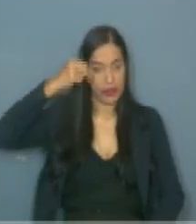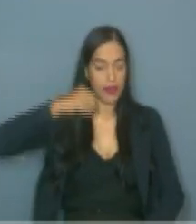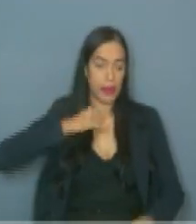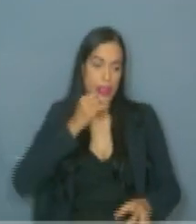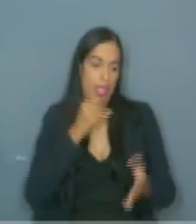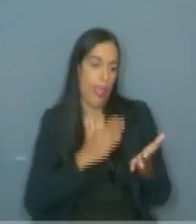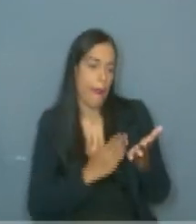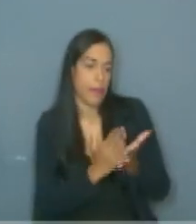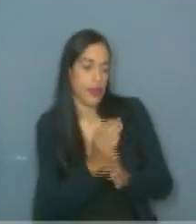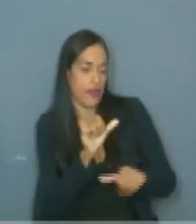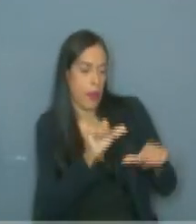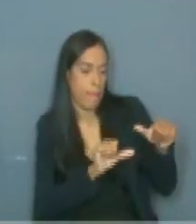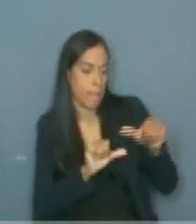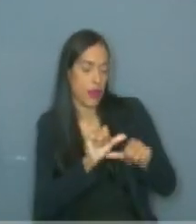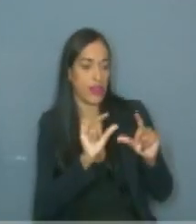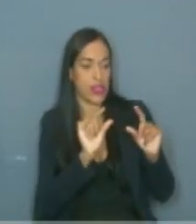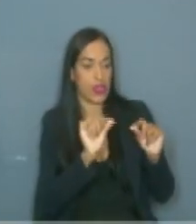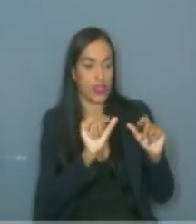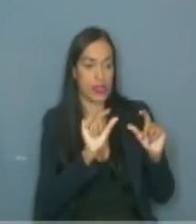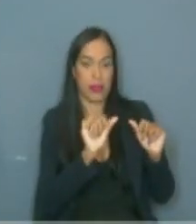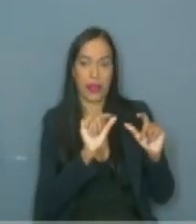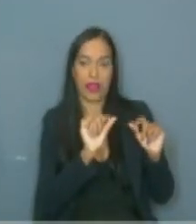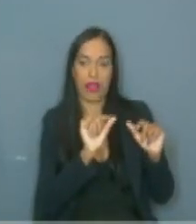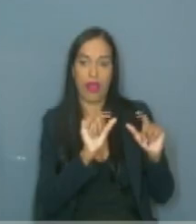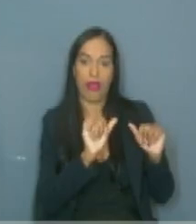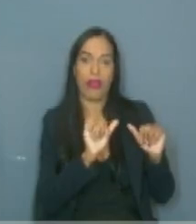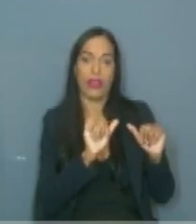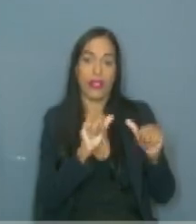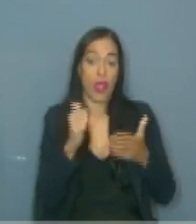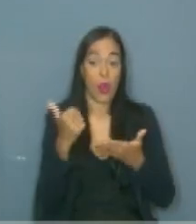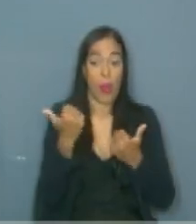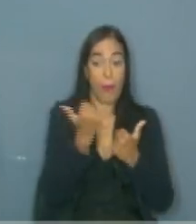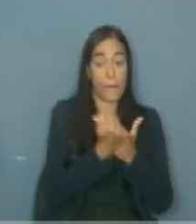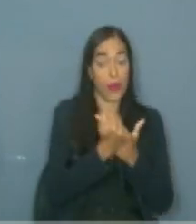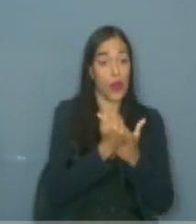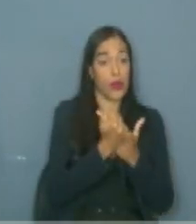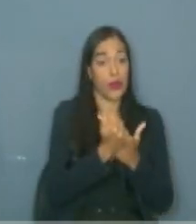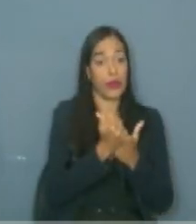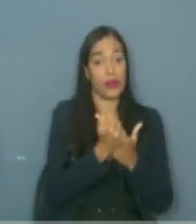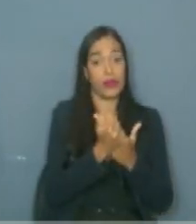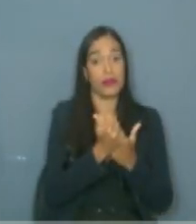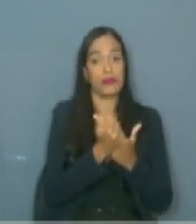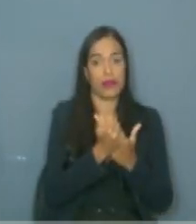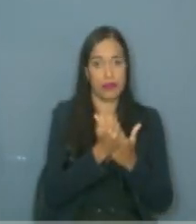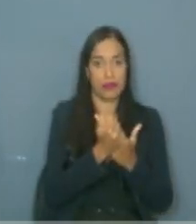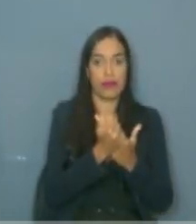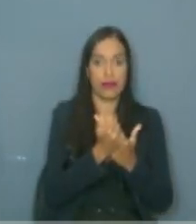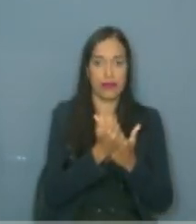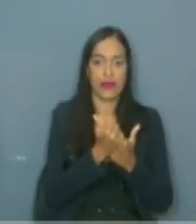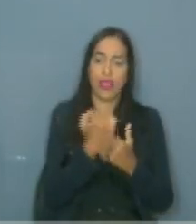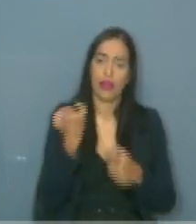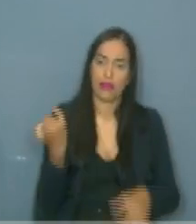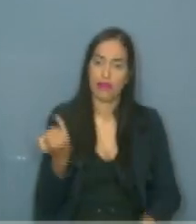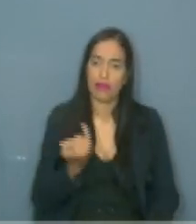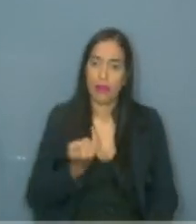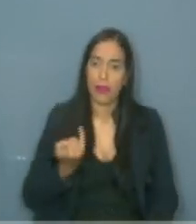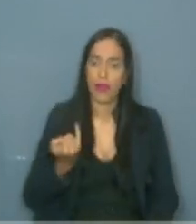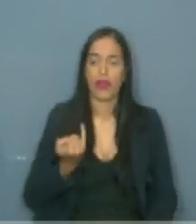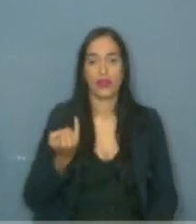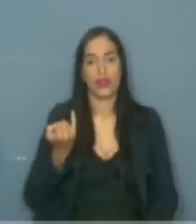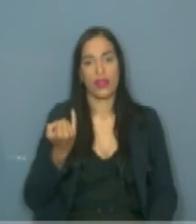aprovar uma modificação orçamentária, contando com o apoio da sua ampla base. Então, acredito que era importante, era um